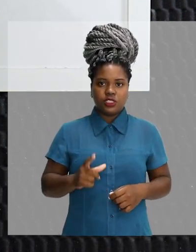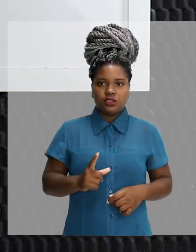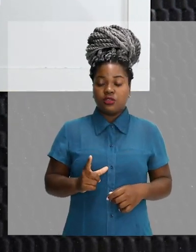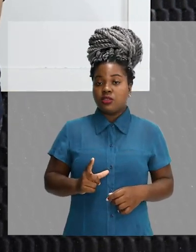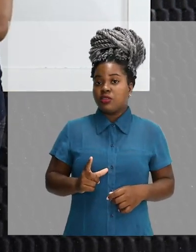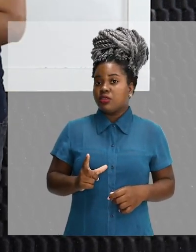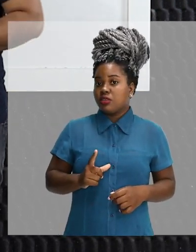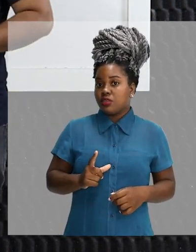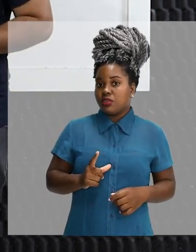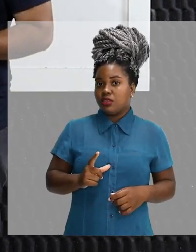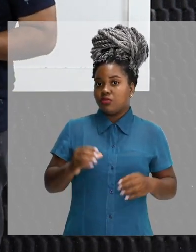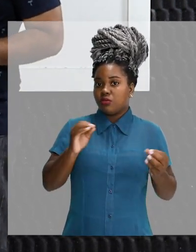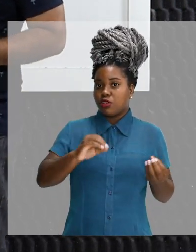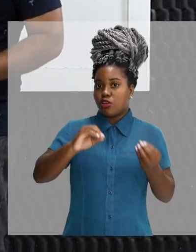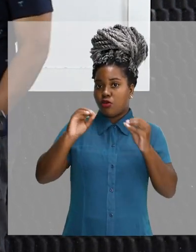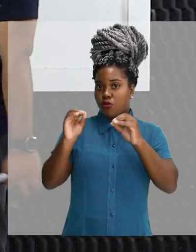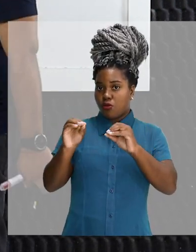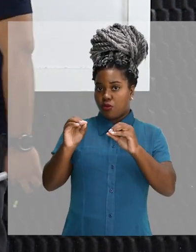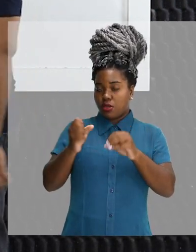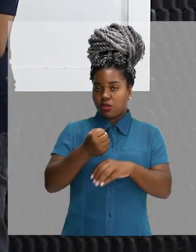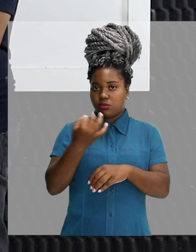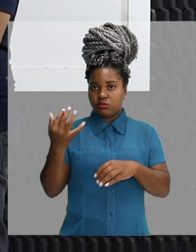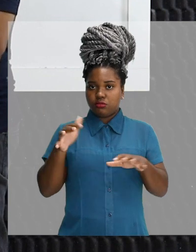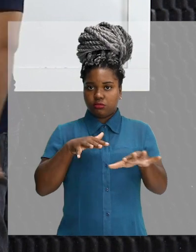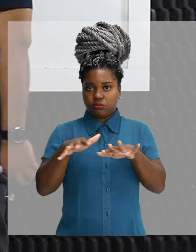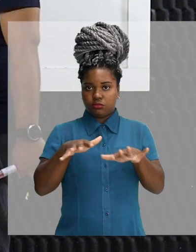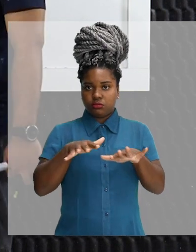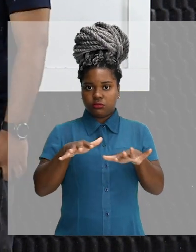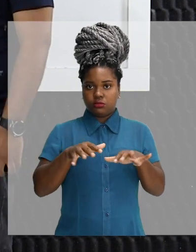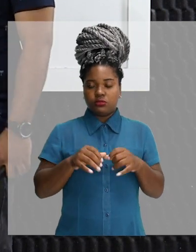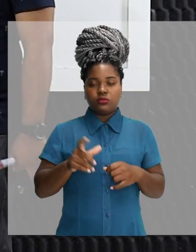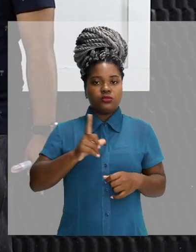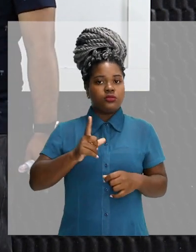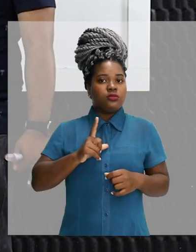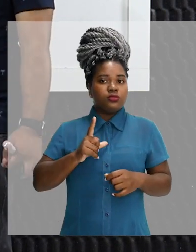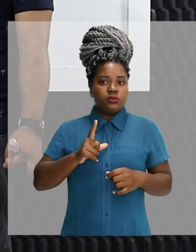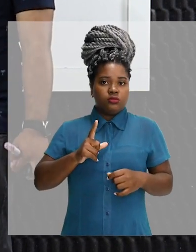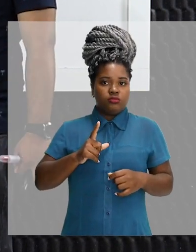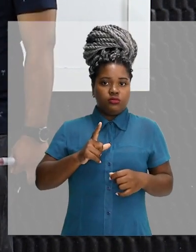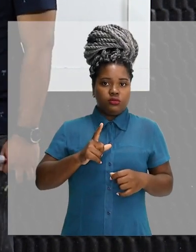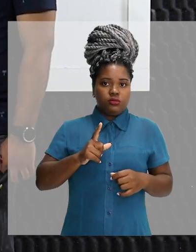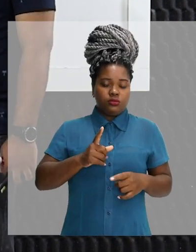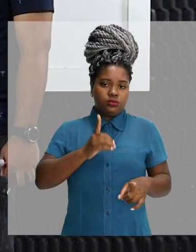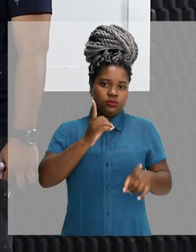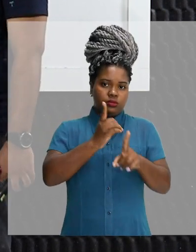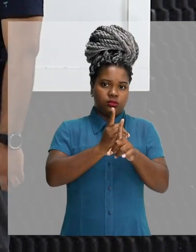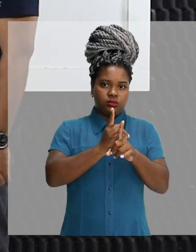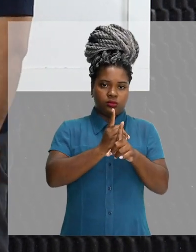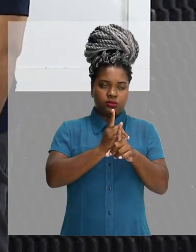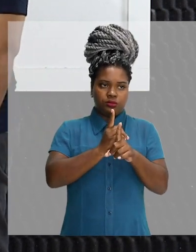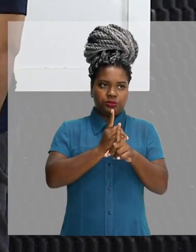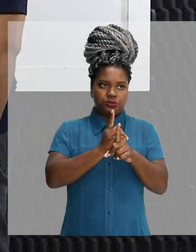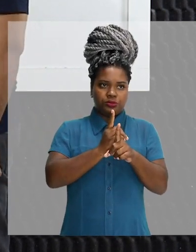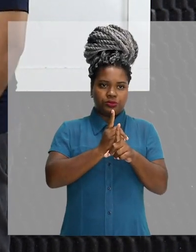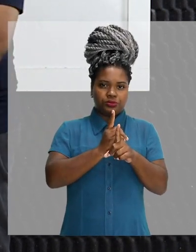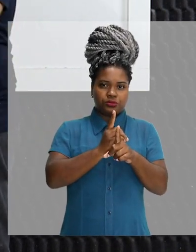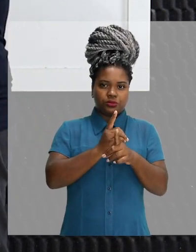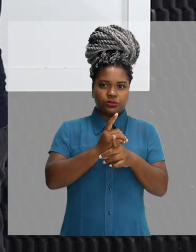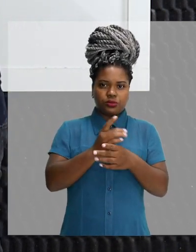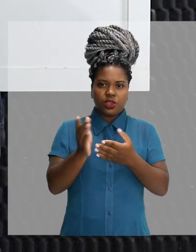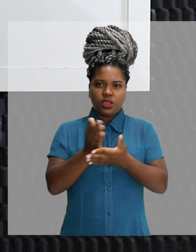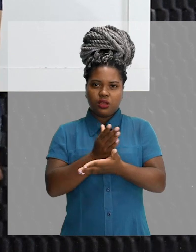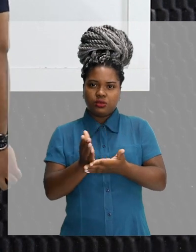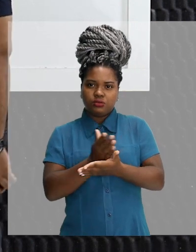eu colocar na minha equação da quantidade de movimento, eu tenho que saber aqui, né, de